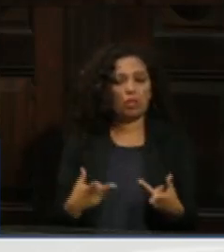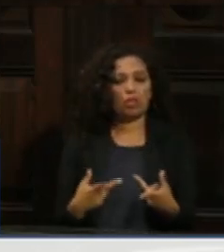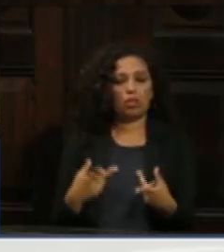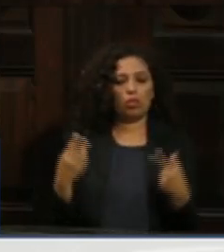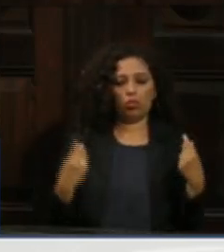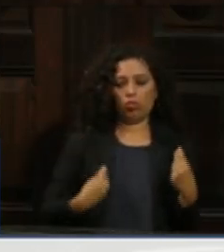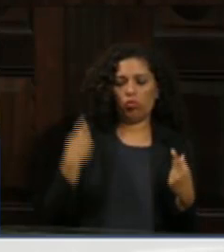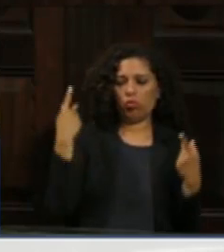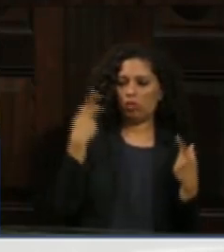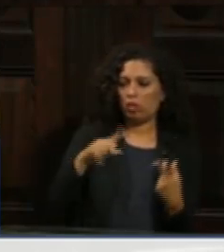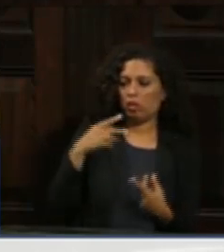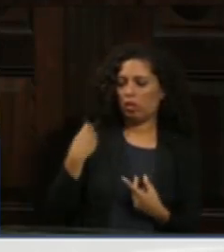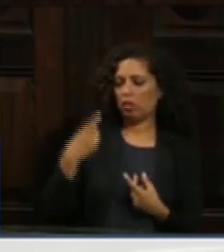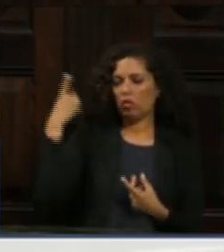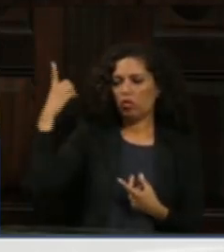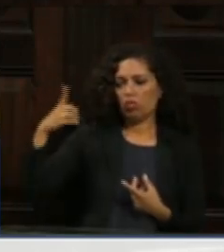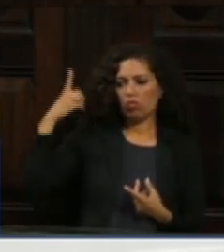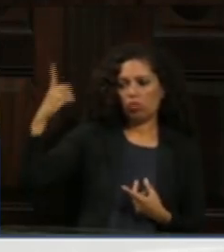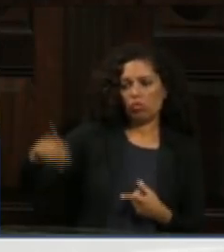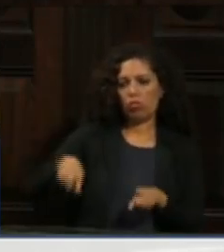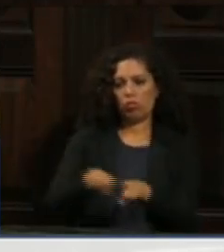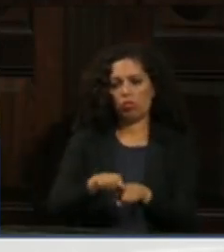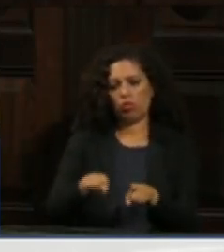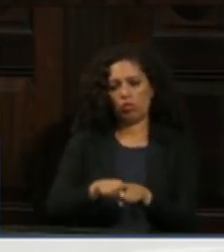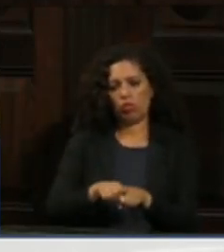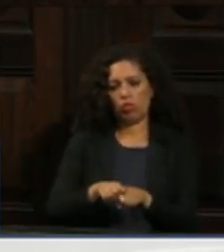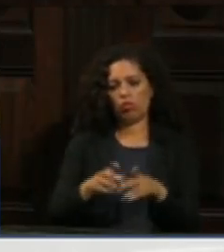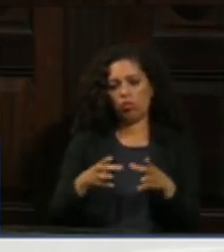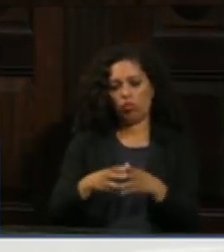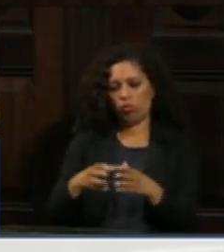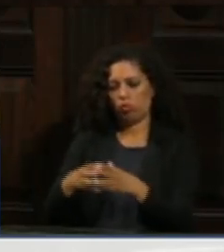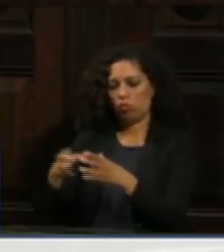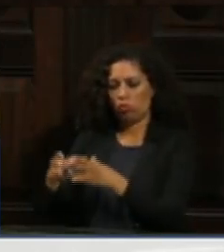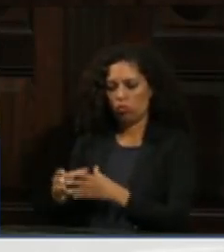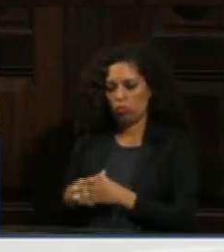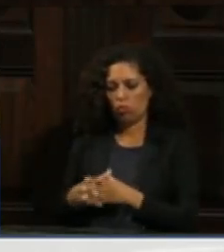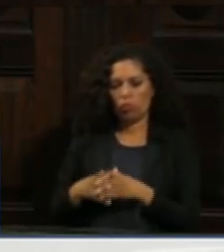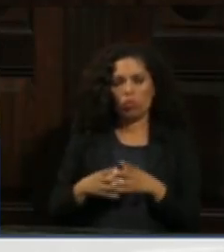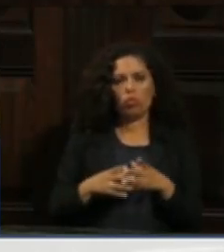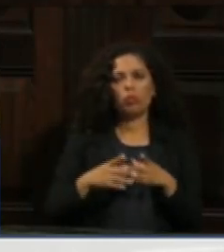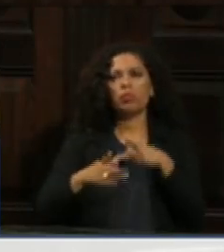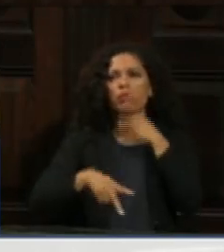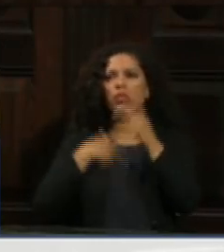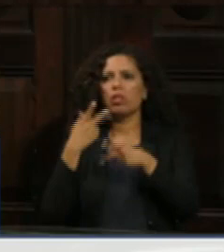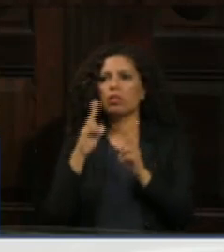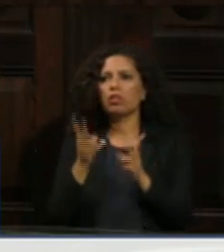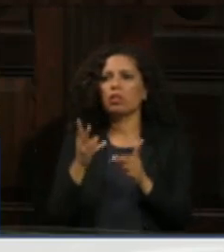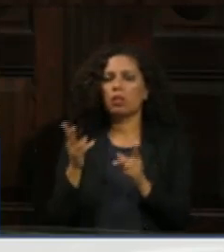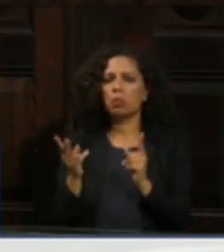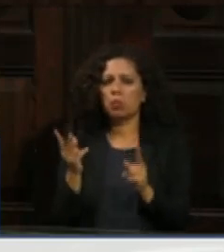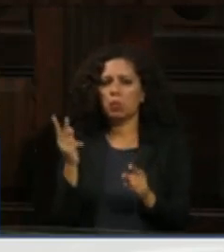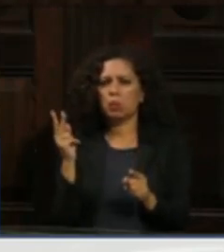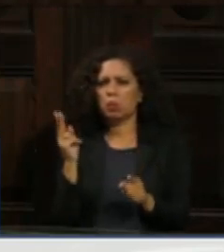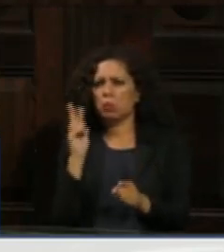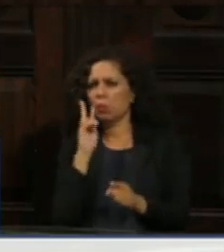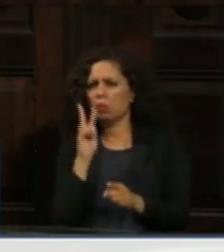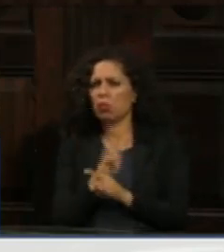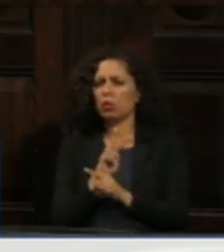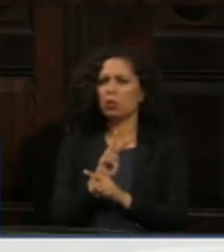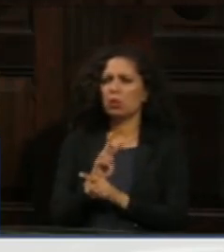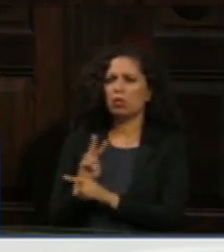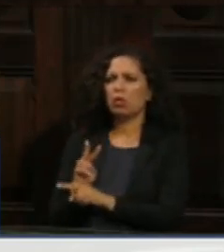fazer aqui o meu depoimento, fazer aqui a minha interpretação de como esse estado de coisas corrobora, joga água